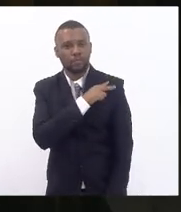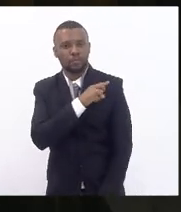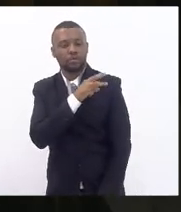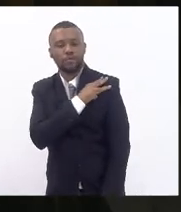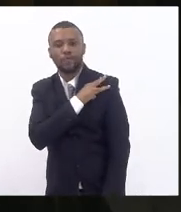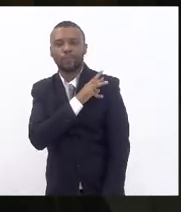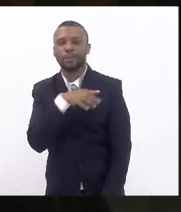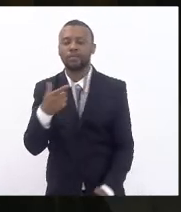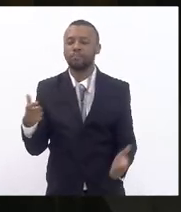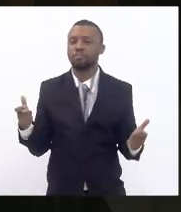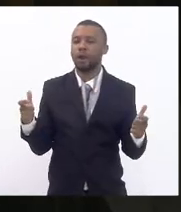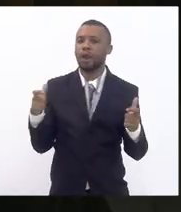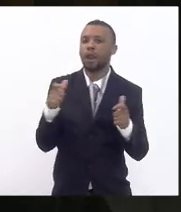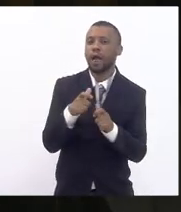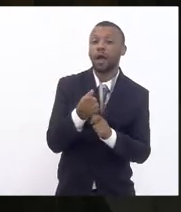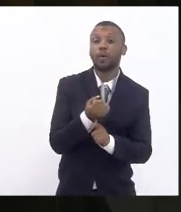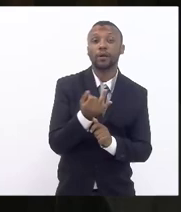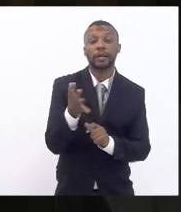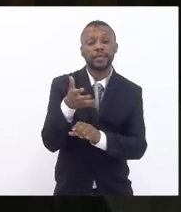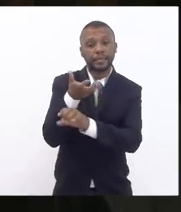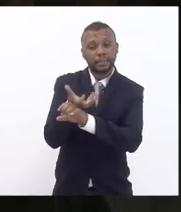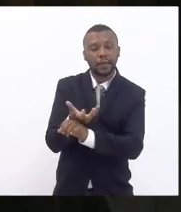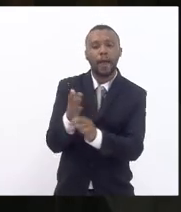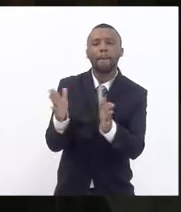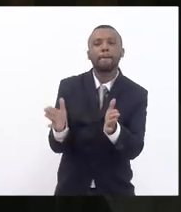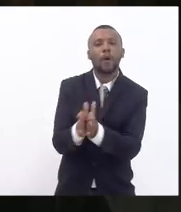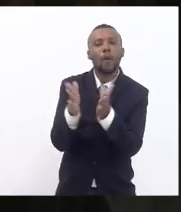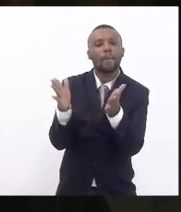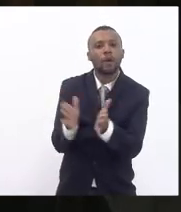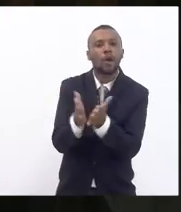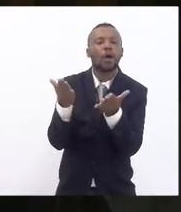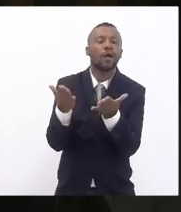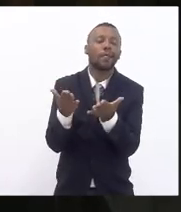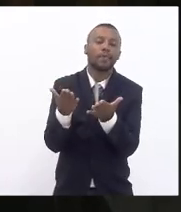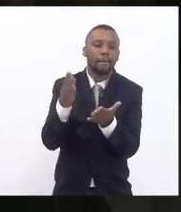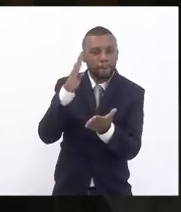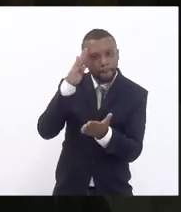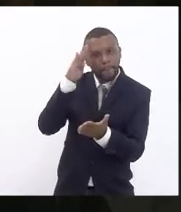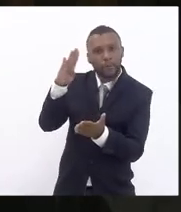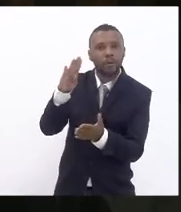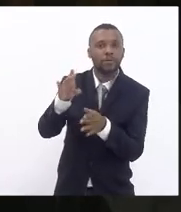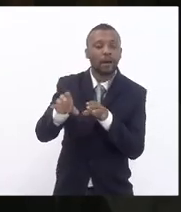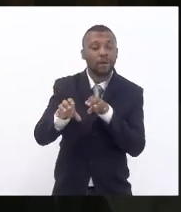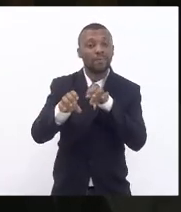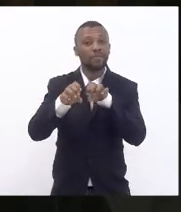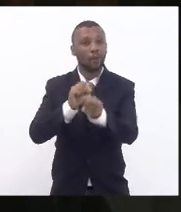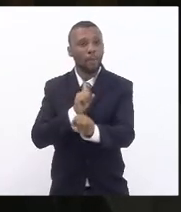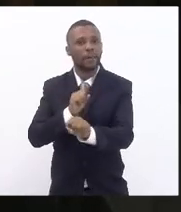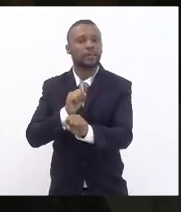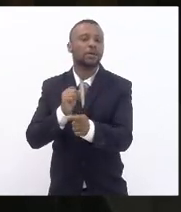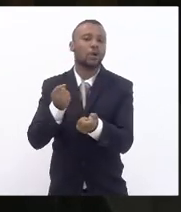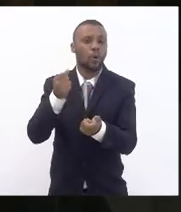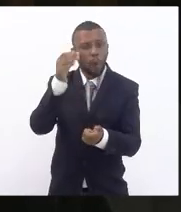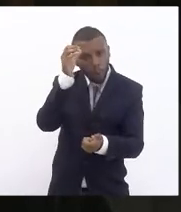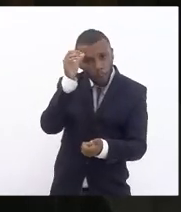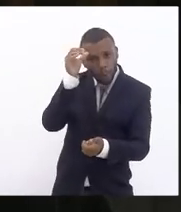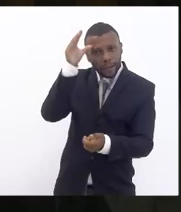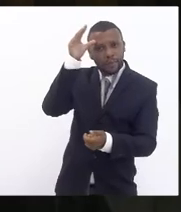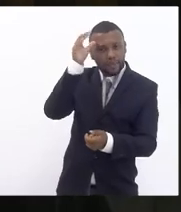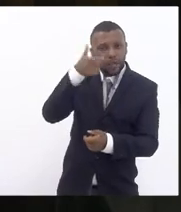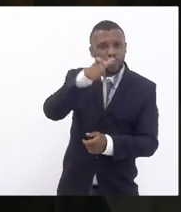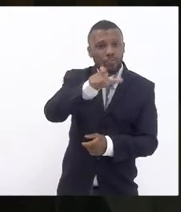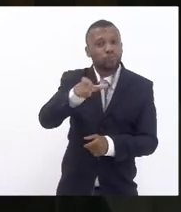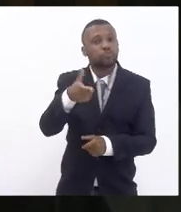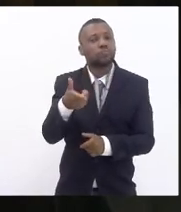Empobrecer a formação na escola pública é empobrecer a formação, especialmente dos nossos jovens em maior situação de